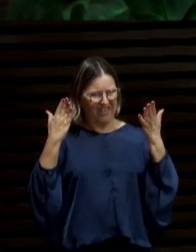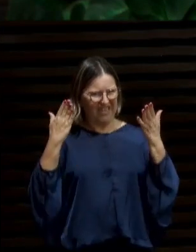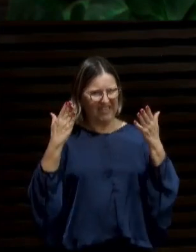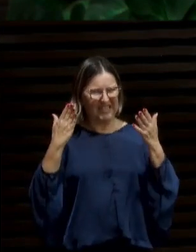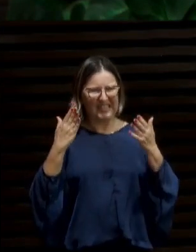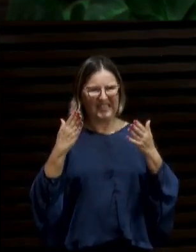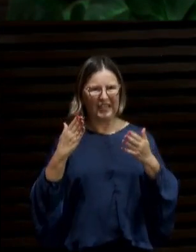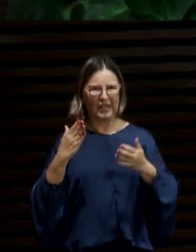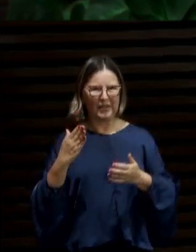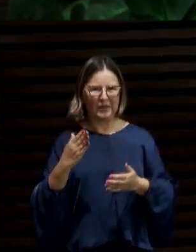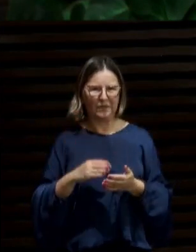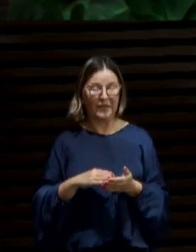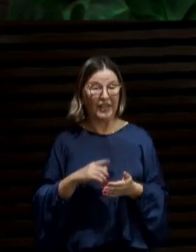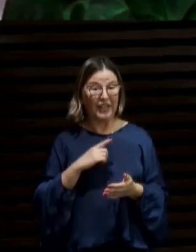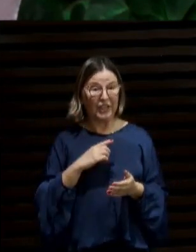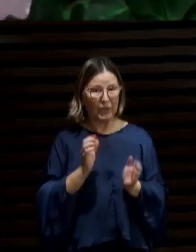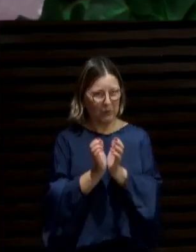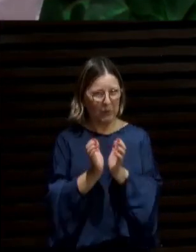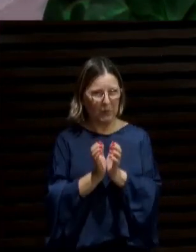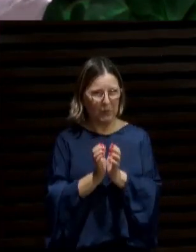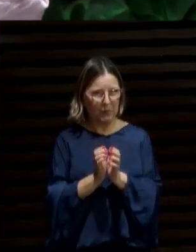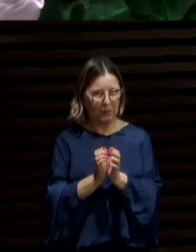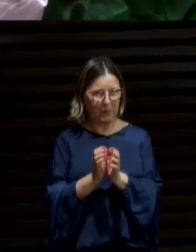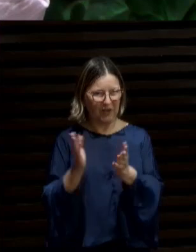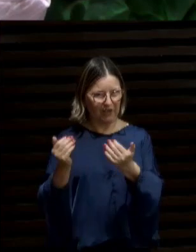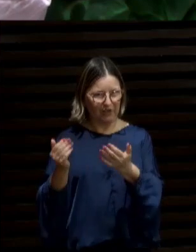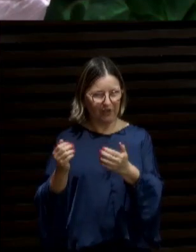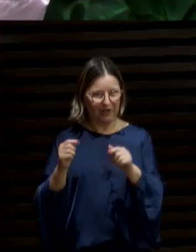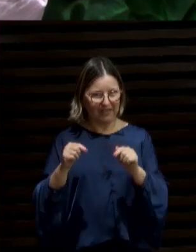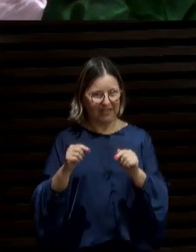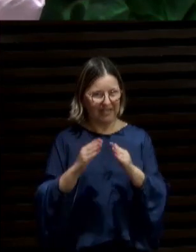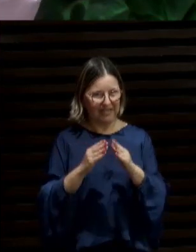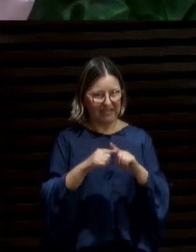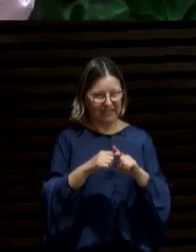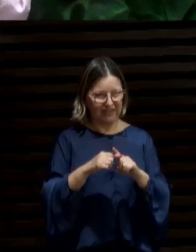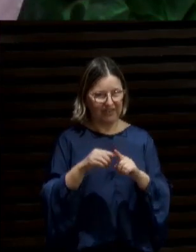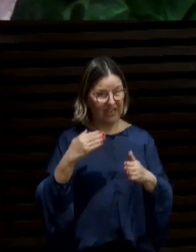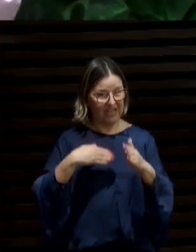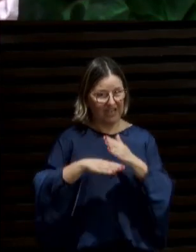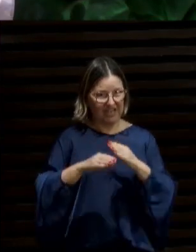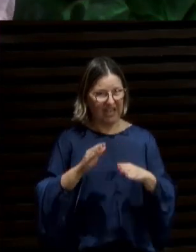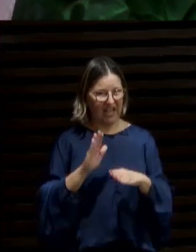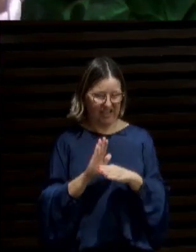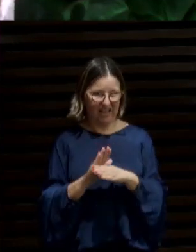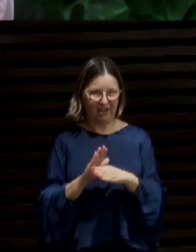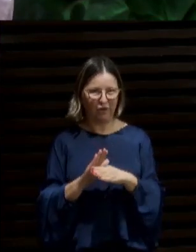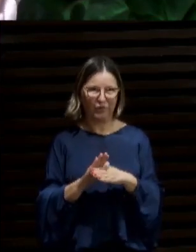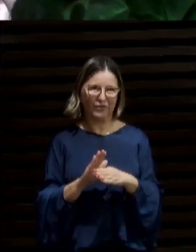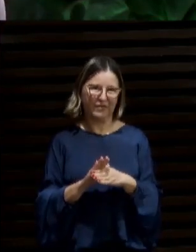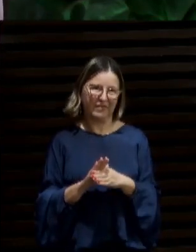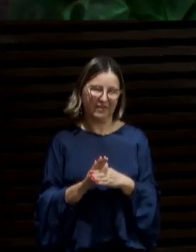uns meninos da igreja que costumavam ir ajudar ao pessoal que terminava